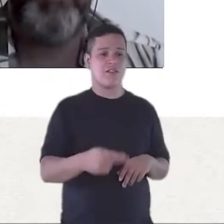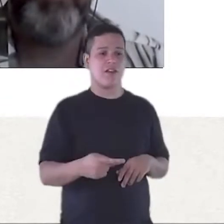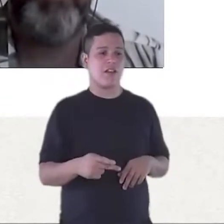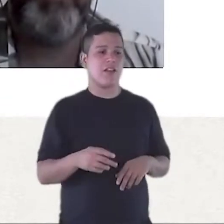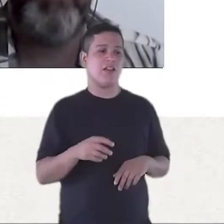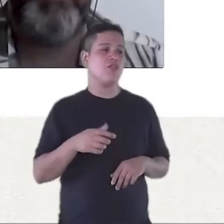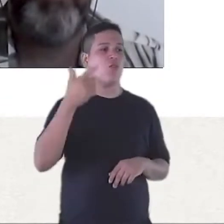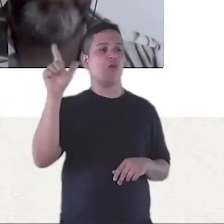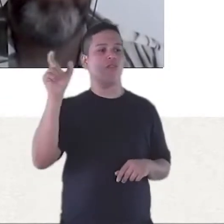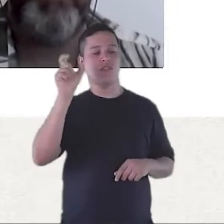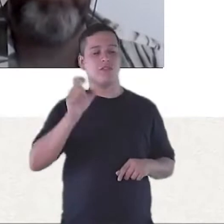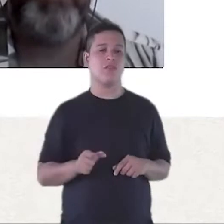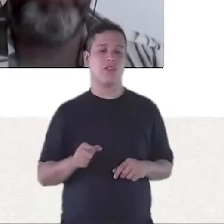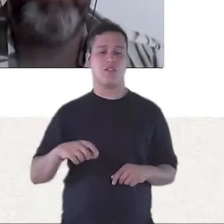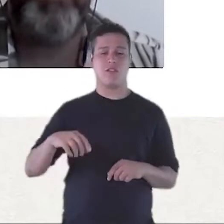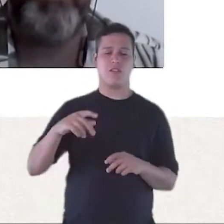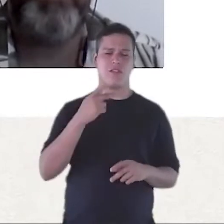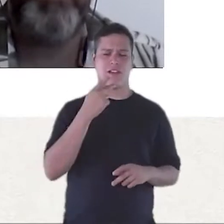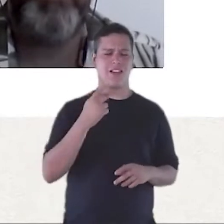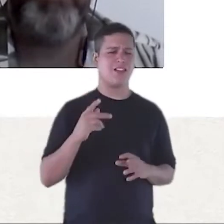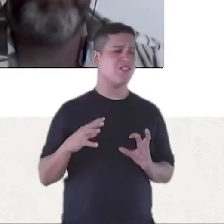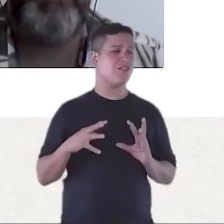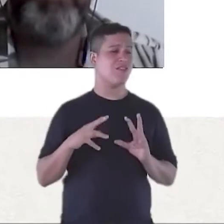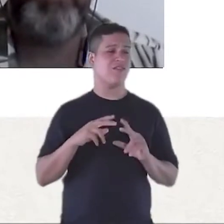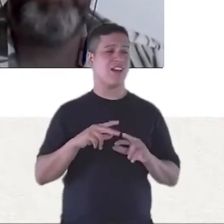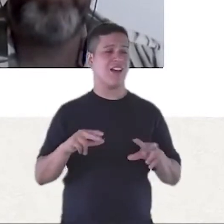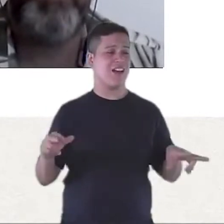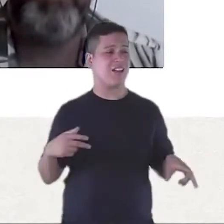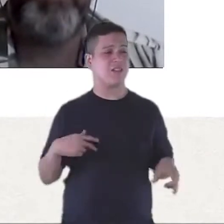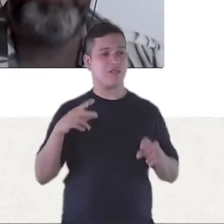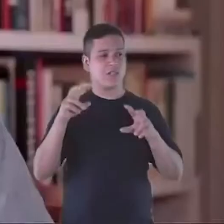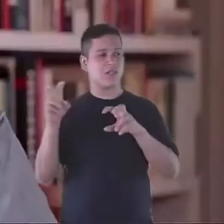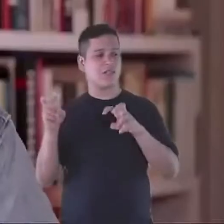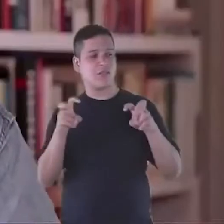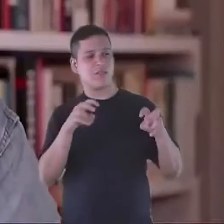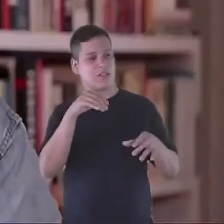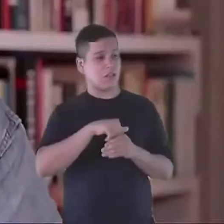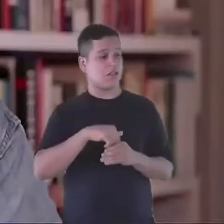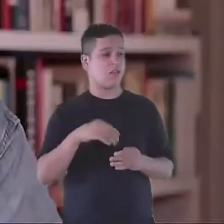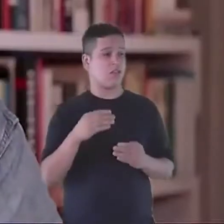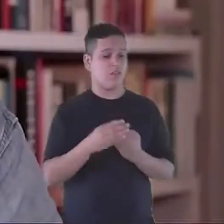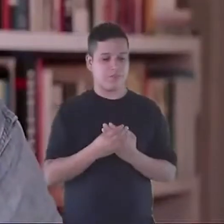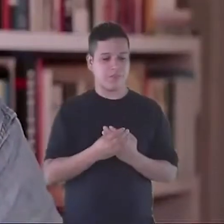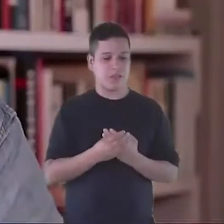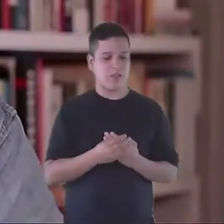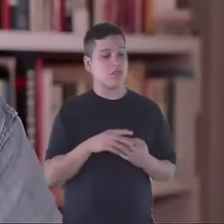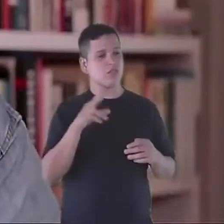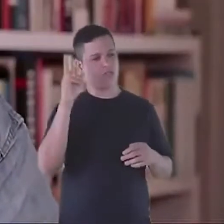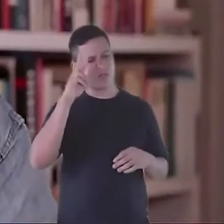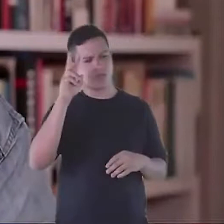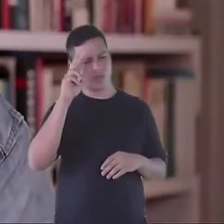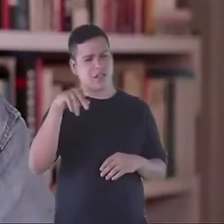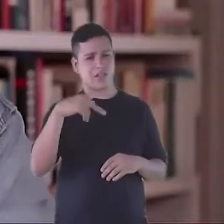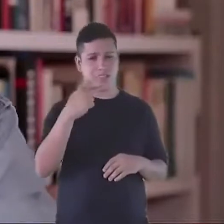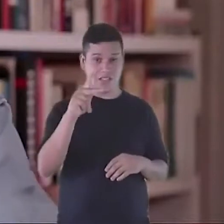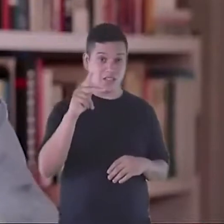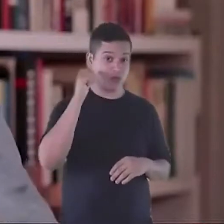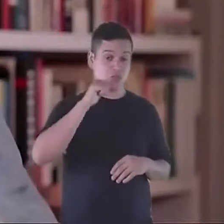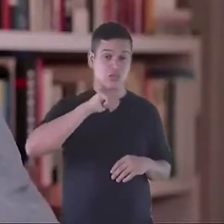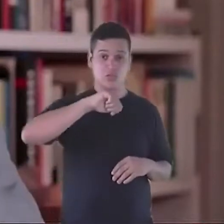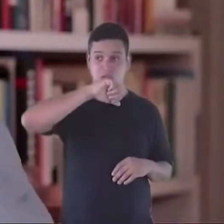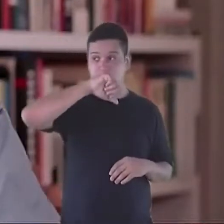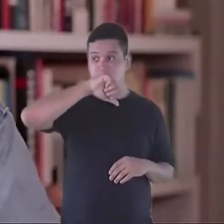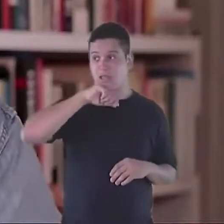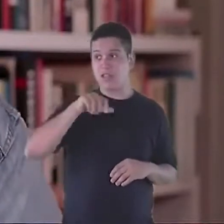sua história com sua mãe, além da infância. É o percurso atual. Eu terminei esse livro